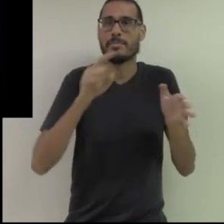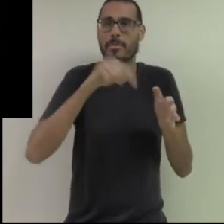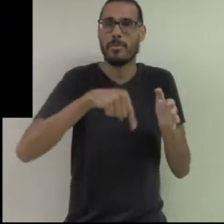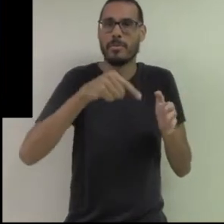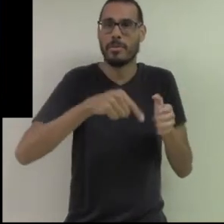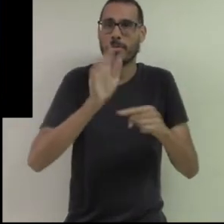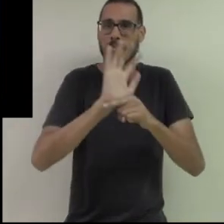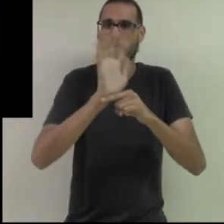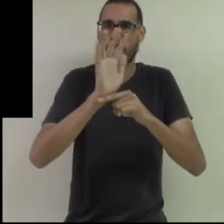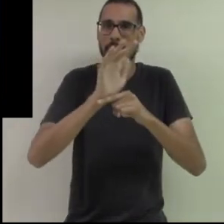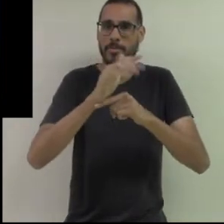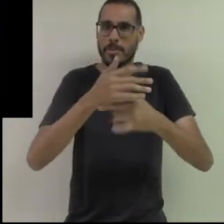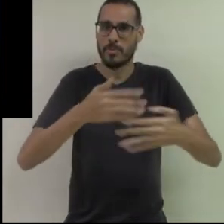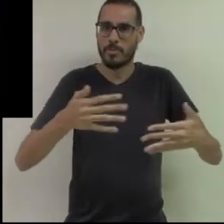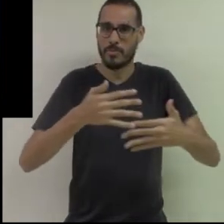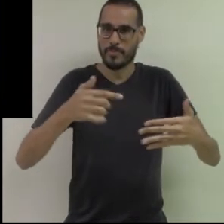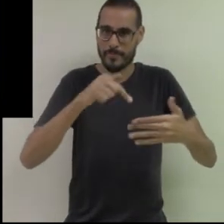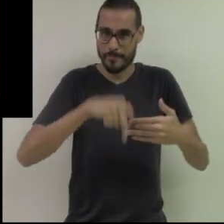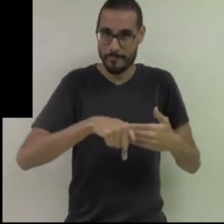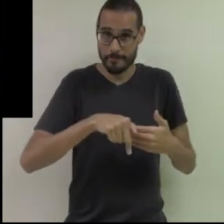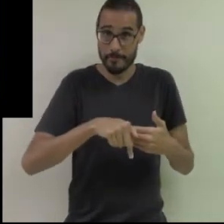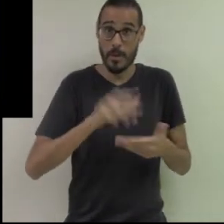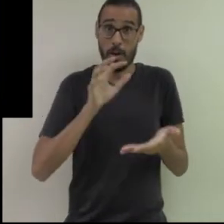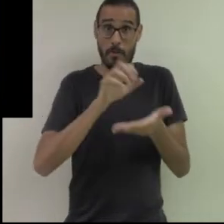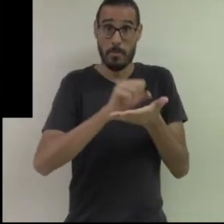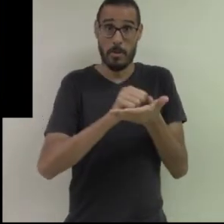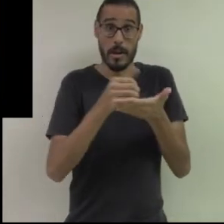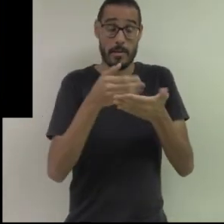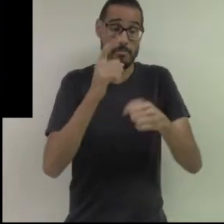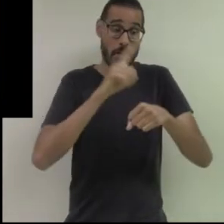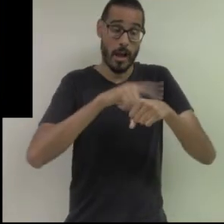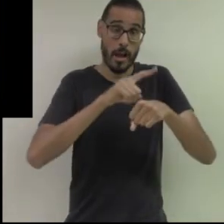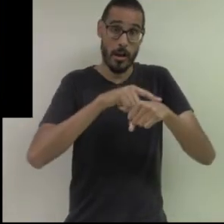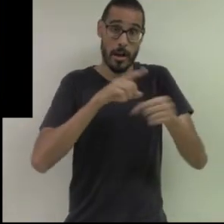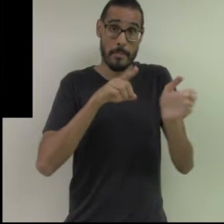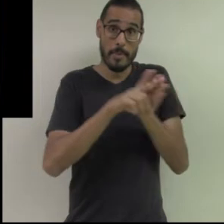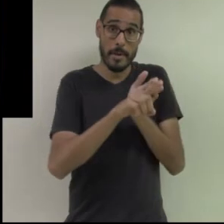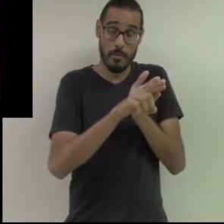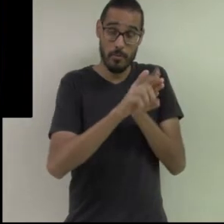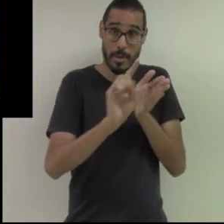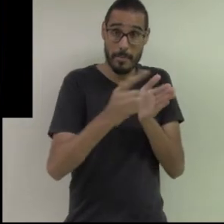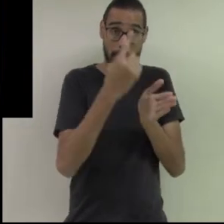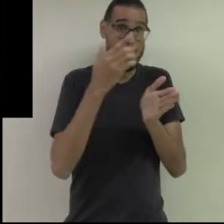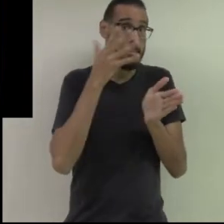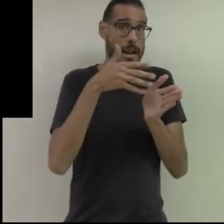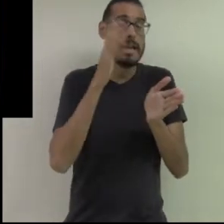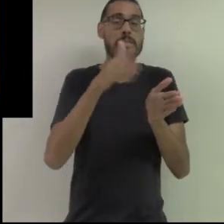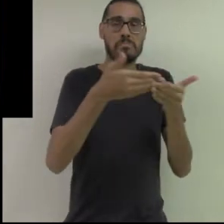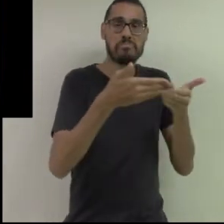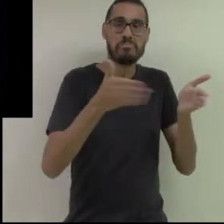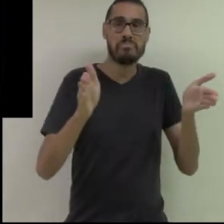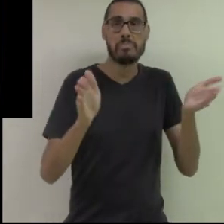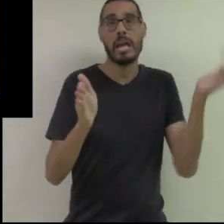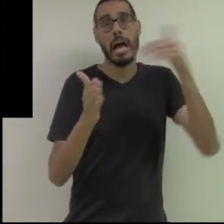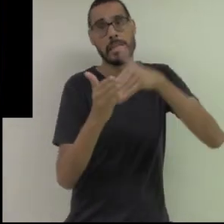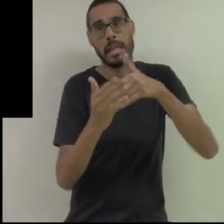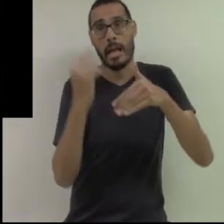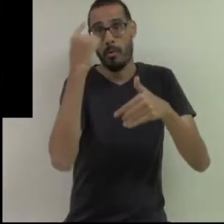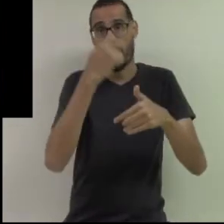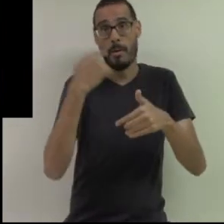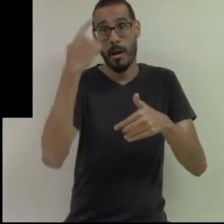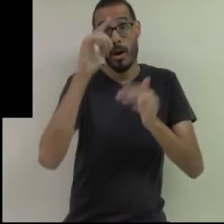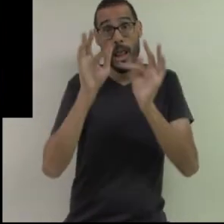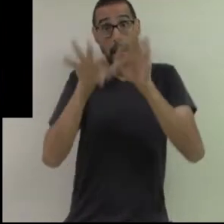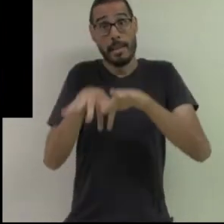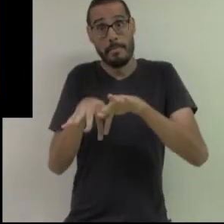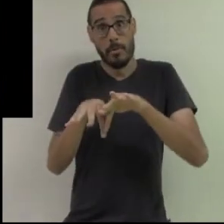na descrição do vídeo. Este formulário ficará aberto a partir do momento de perguntas da primeira palestra, até 1 hora depois